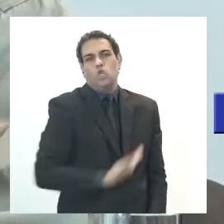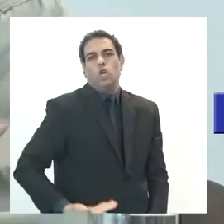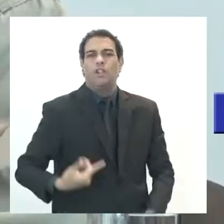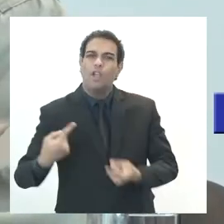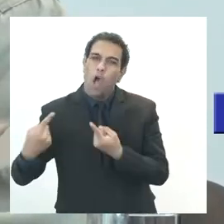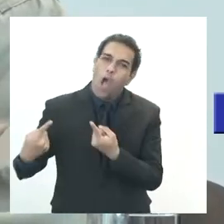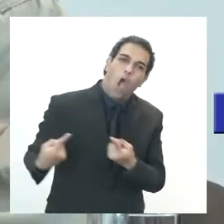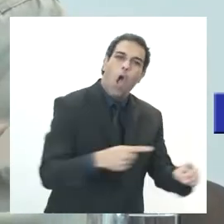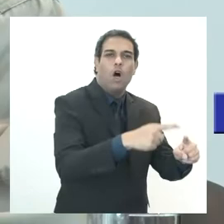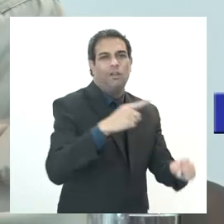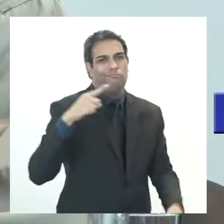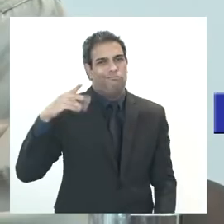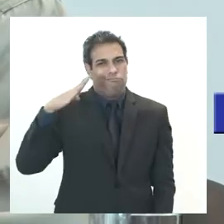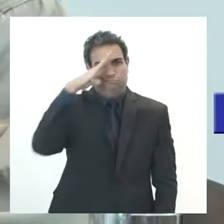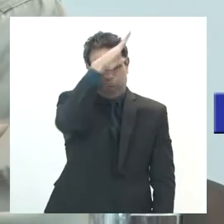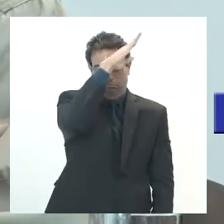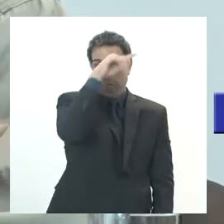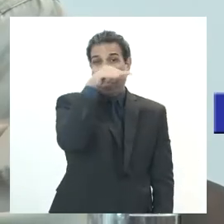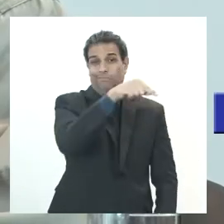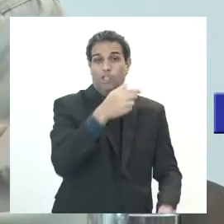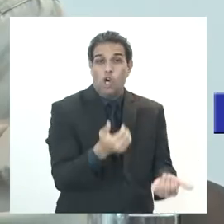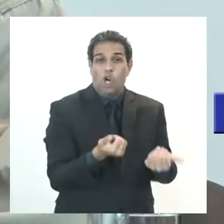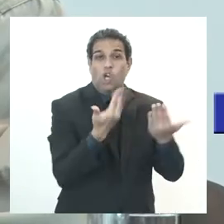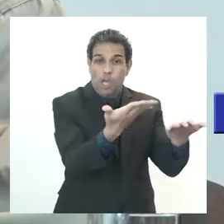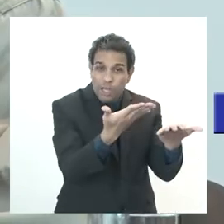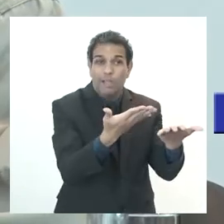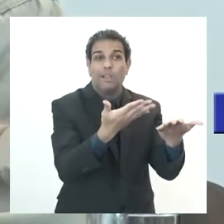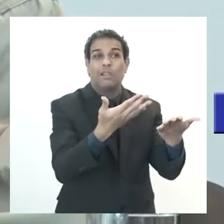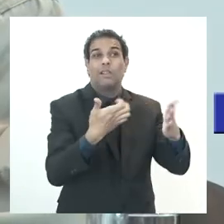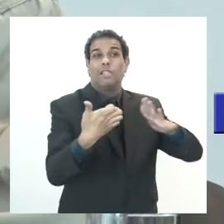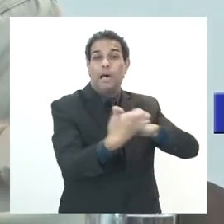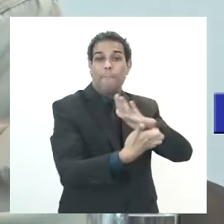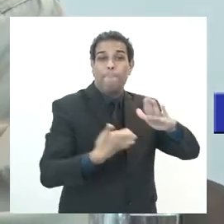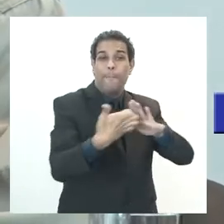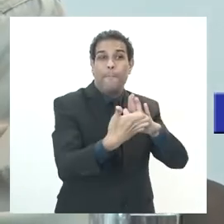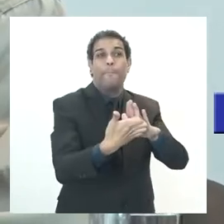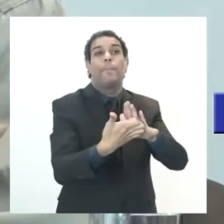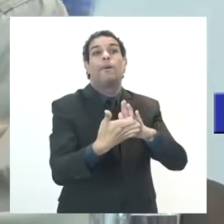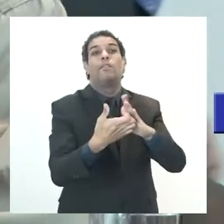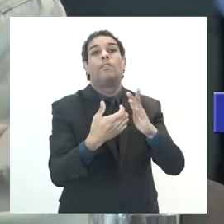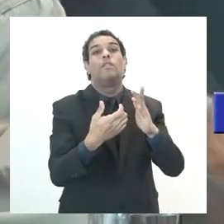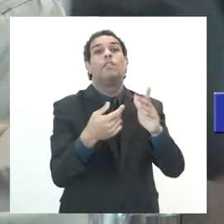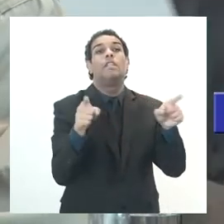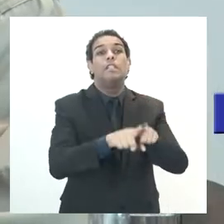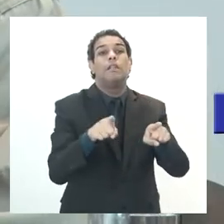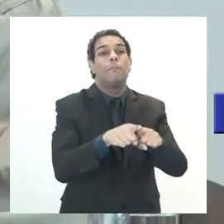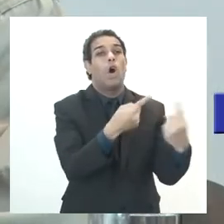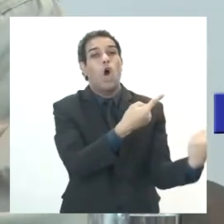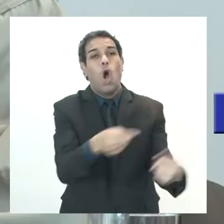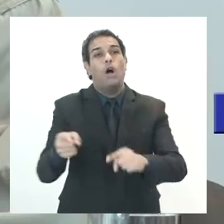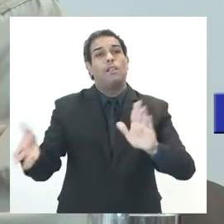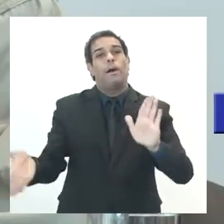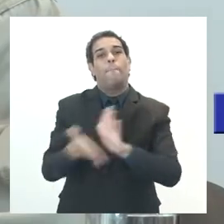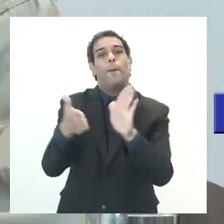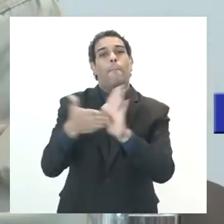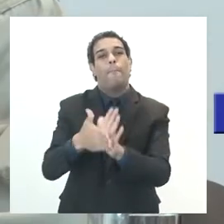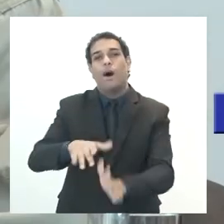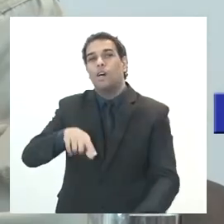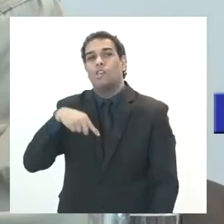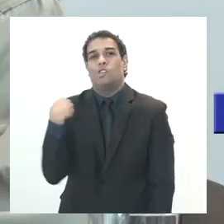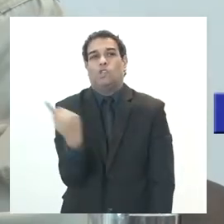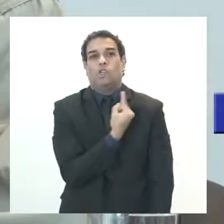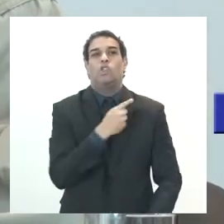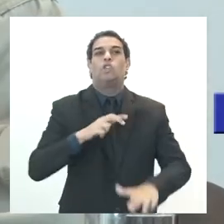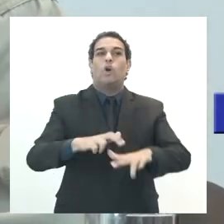e que beneficia o grande capital especulativo está contra todas essas propostas e essa não é mais uma